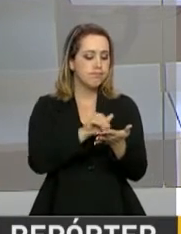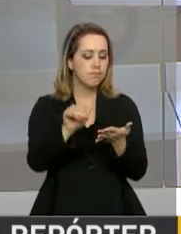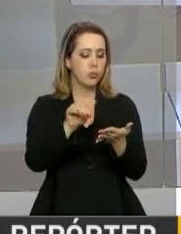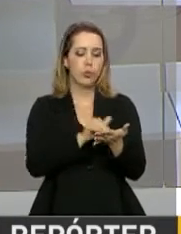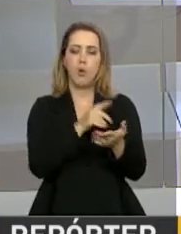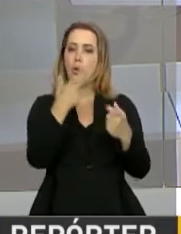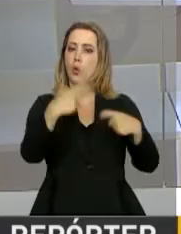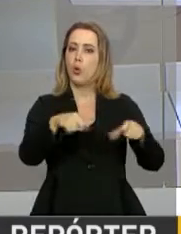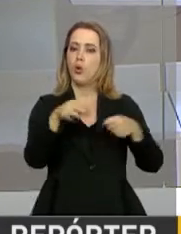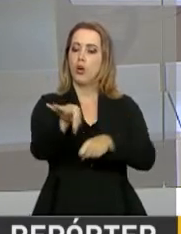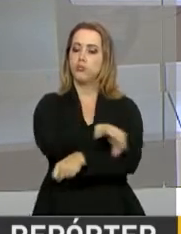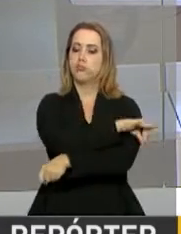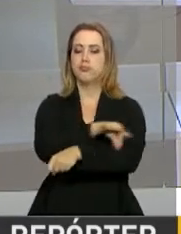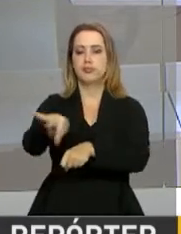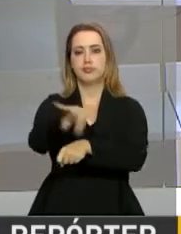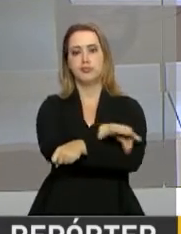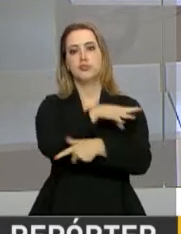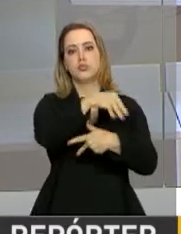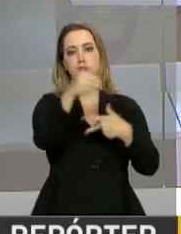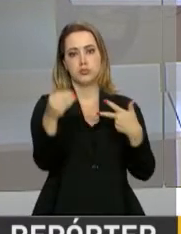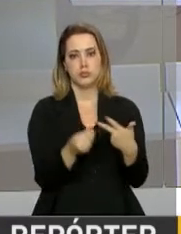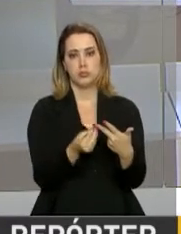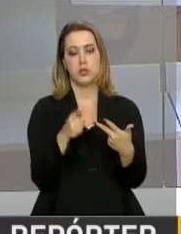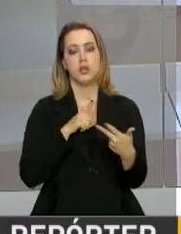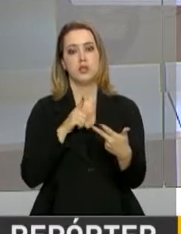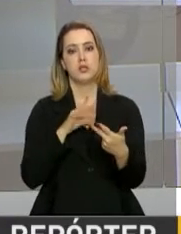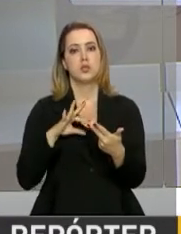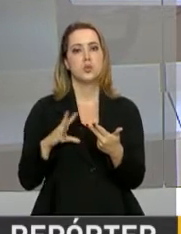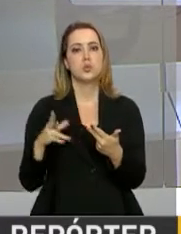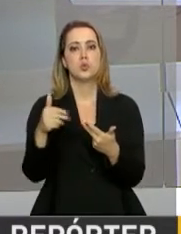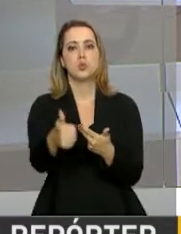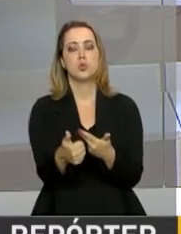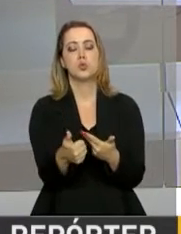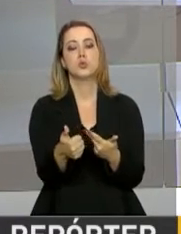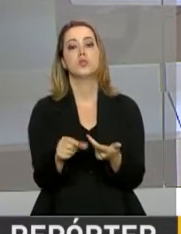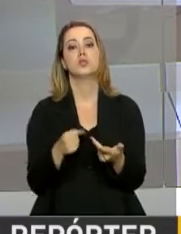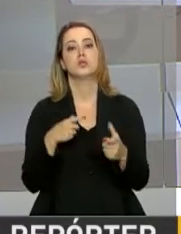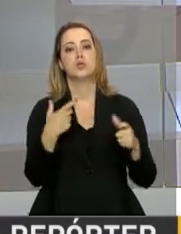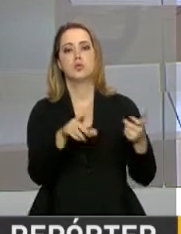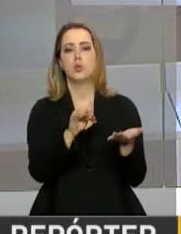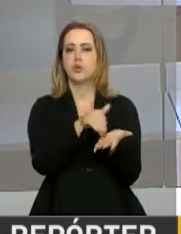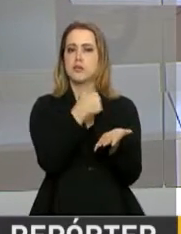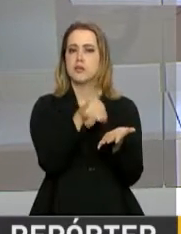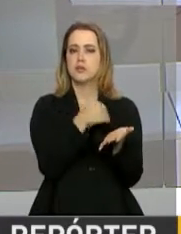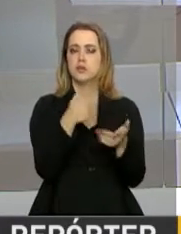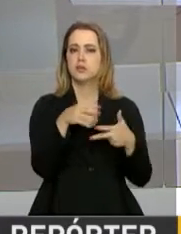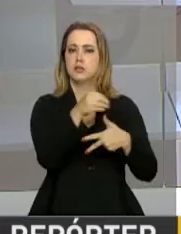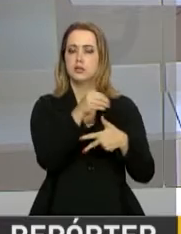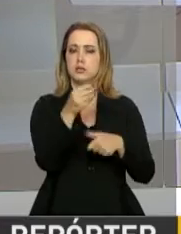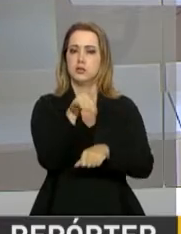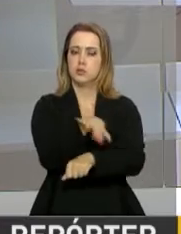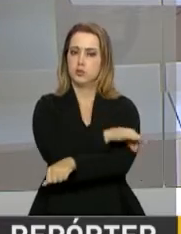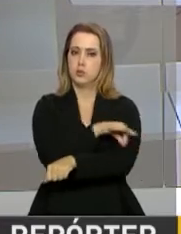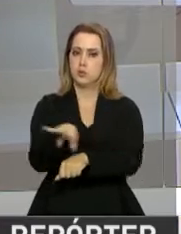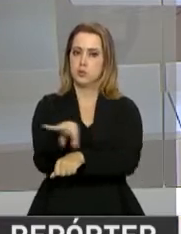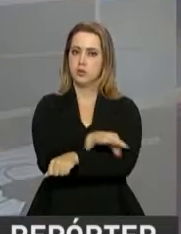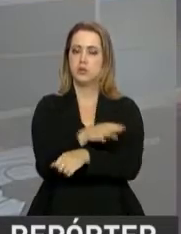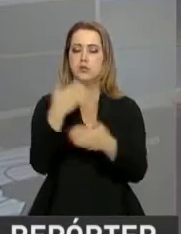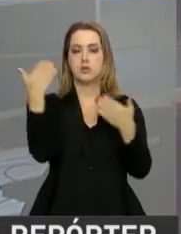de confirmação no site da instituição. No cartão constam os dados sobre a inscrição e também os locais de